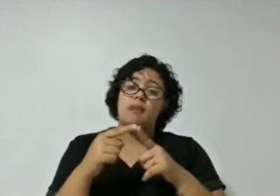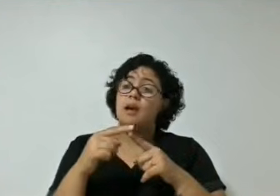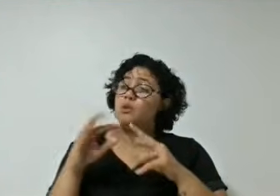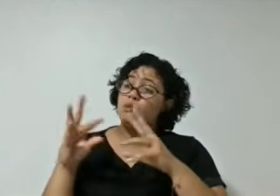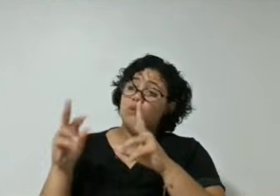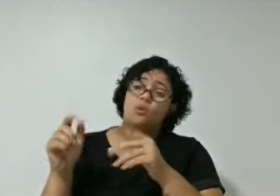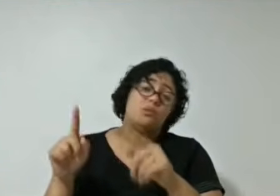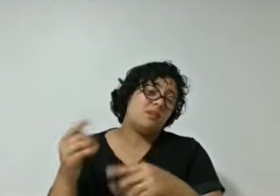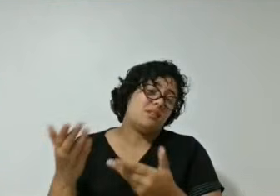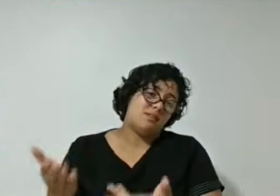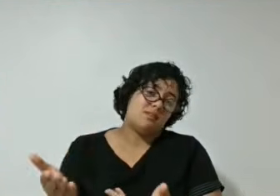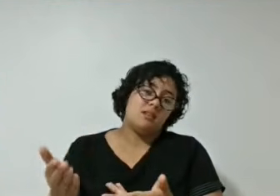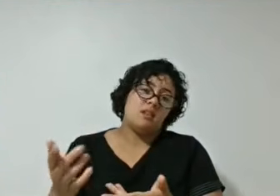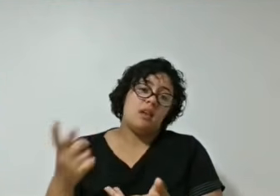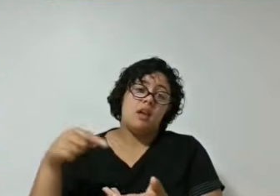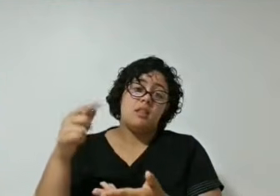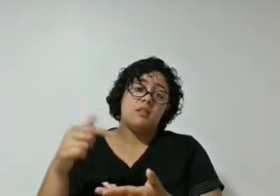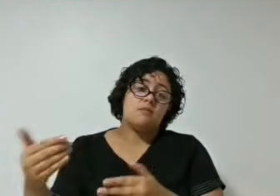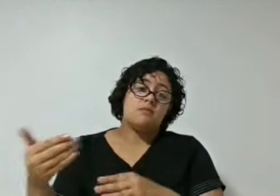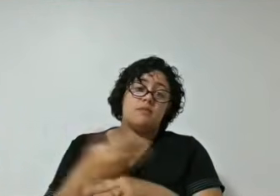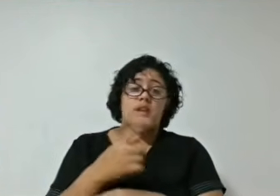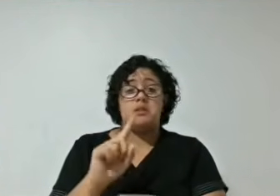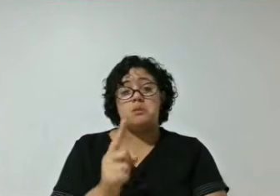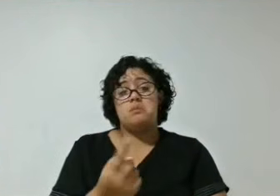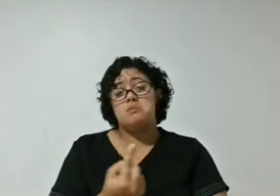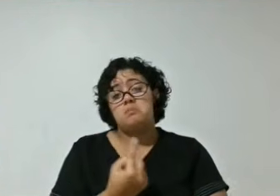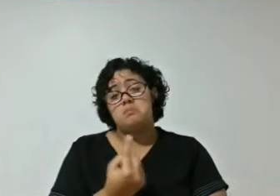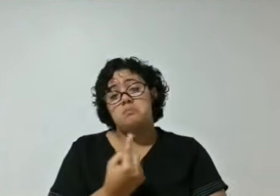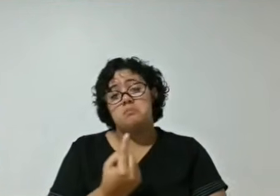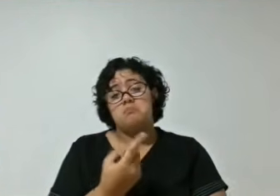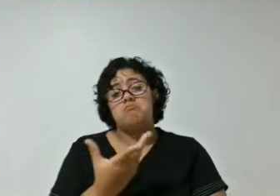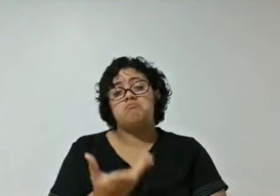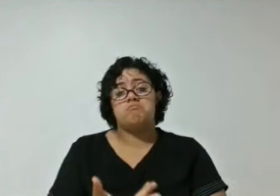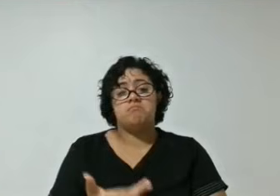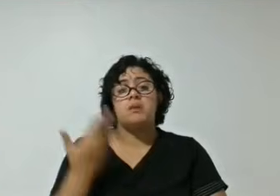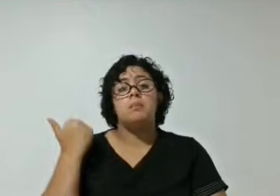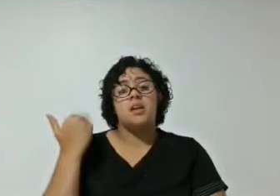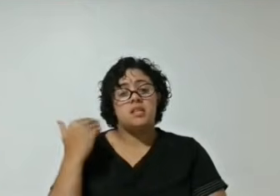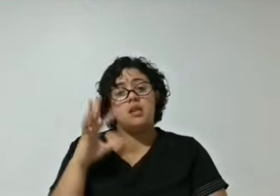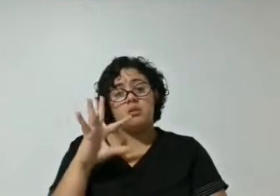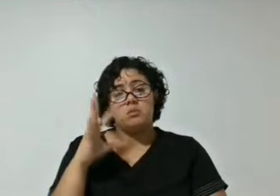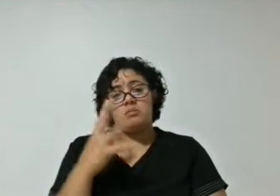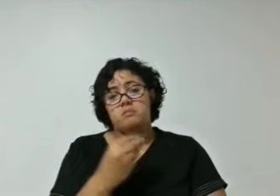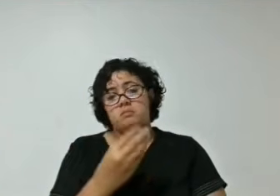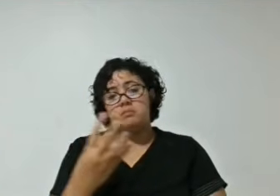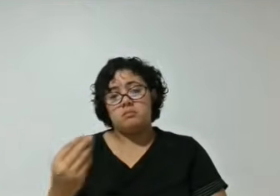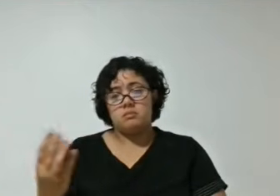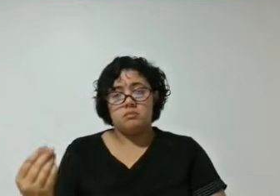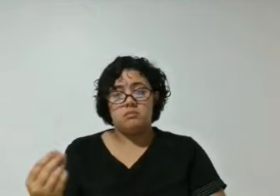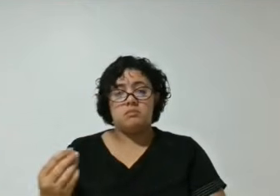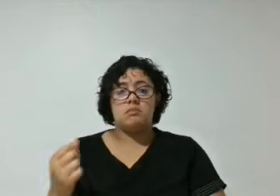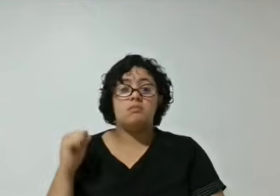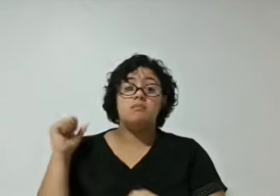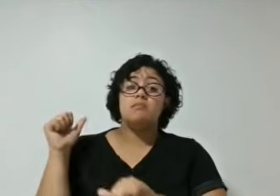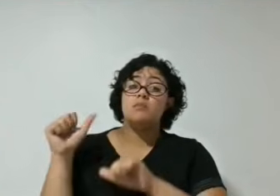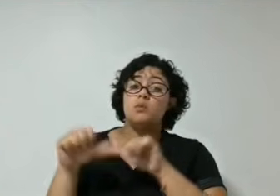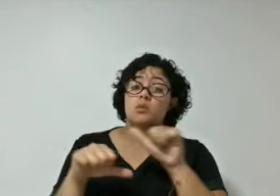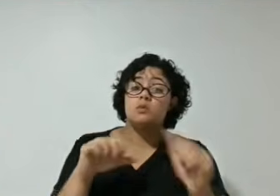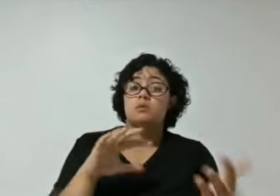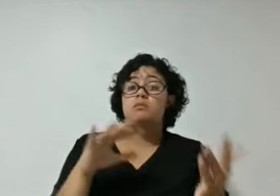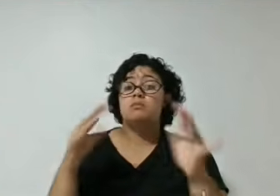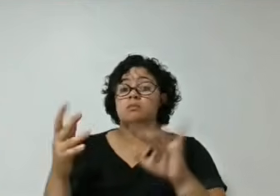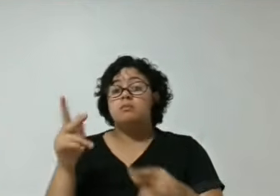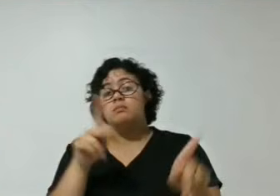aí elas também não vêm sozinhas à unidade, que é o que acontecia bastante antes, né? Então a gente está vivendo essa transição também de